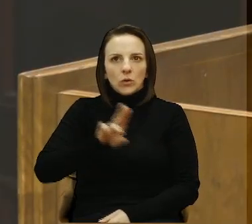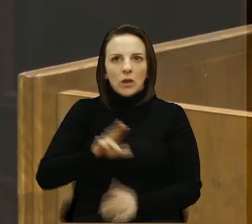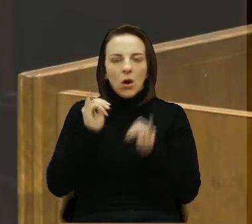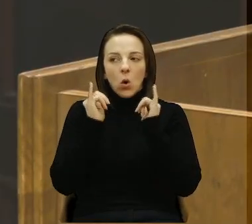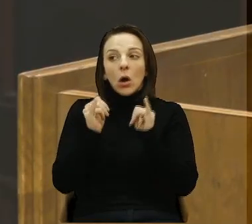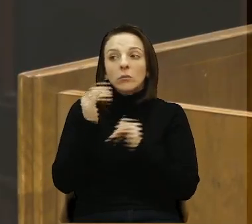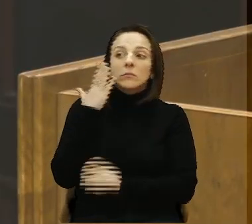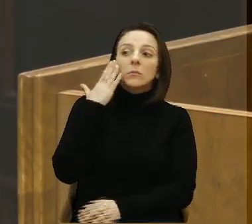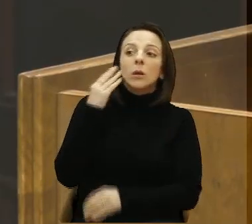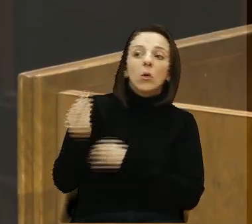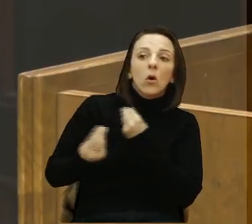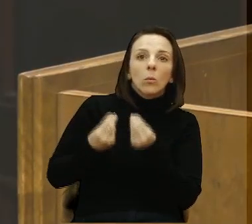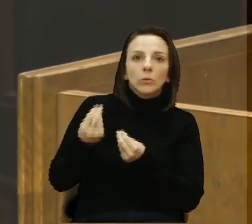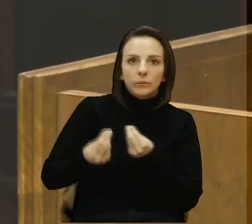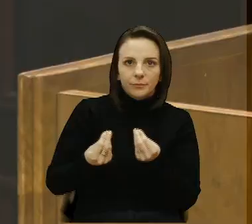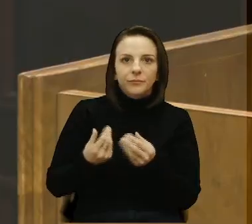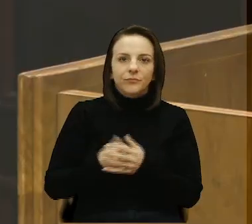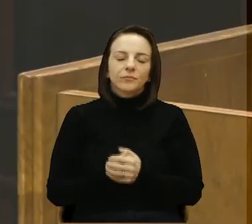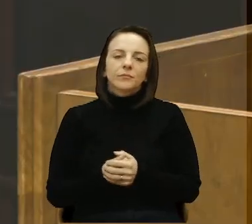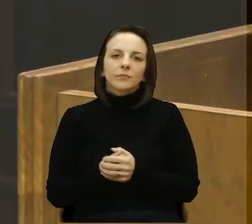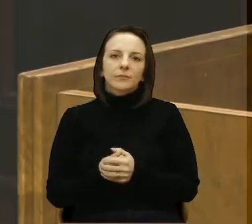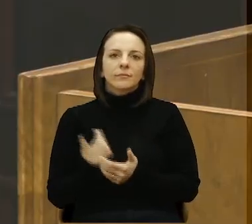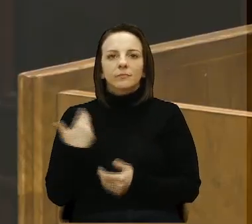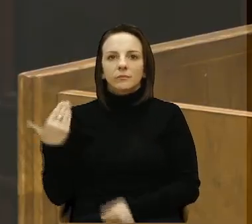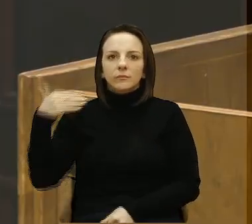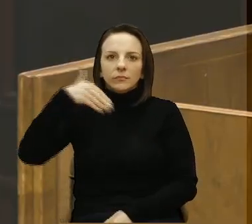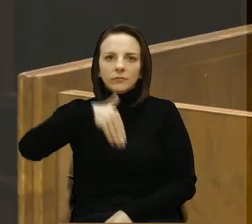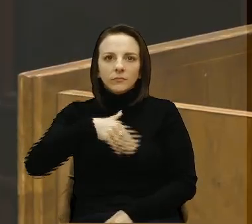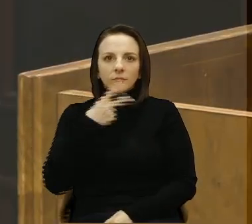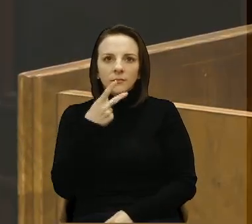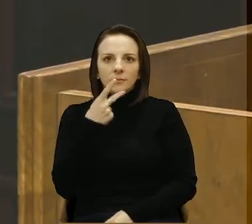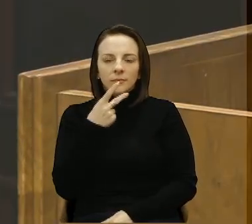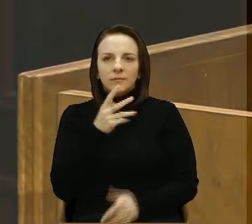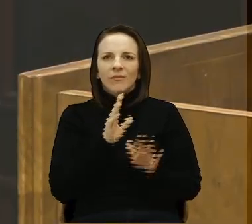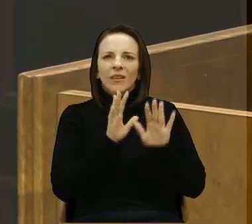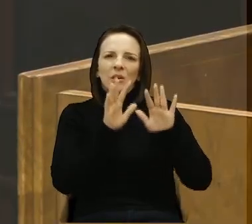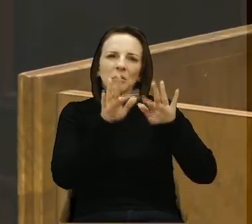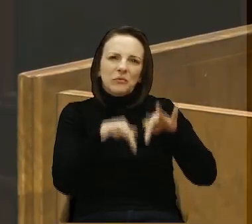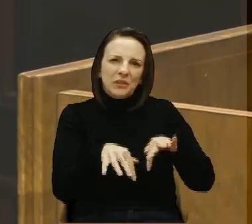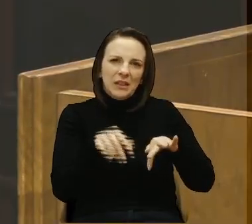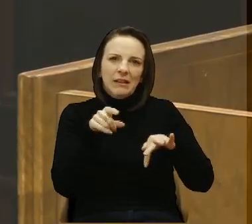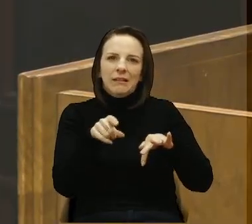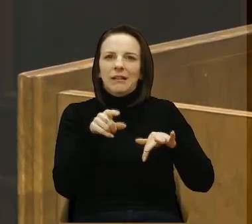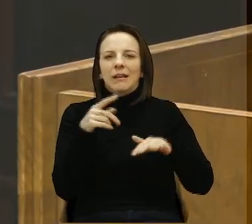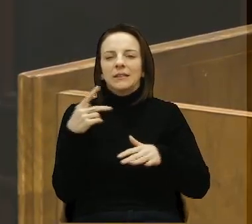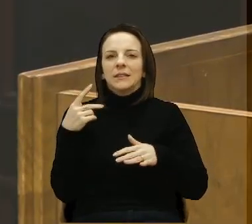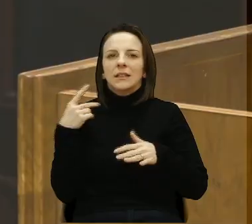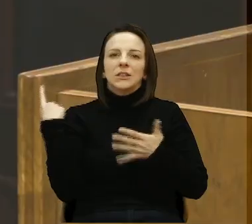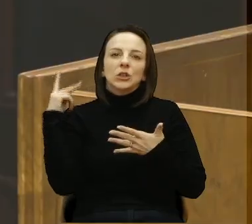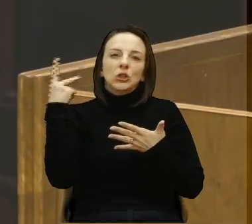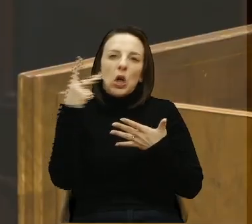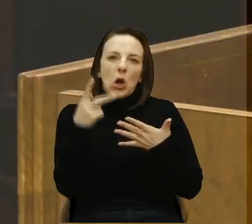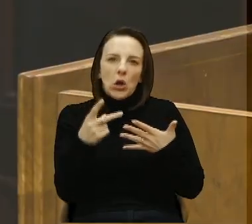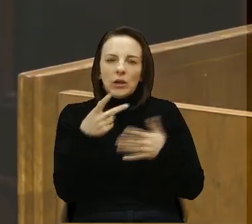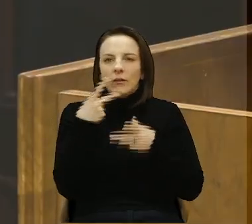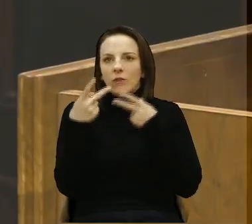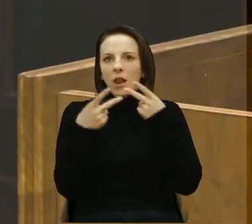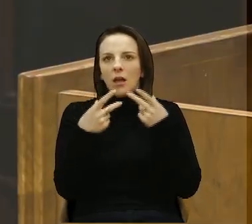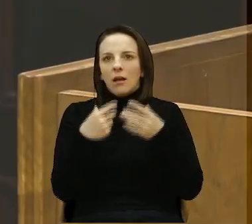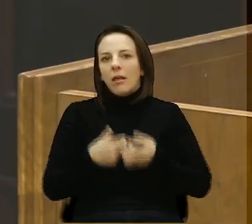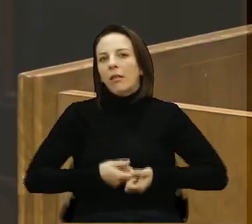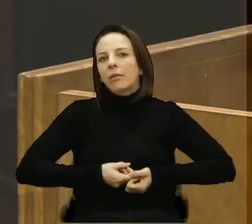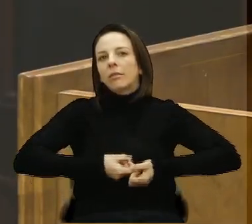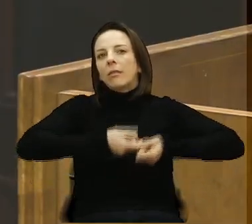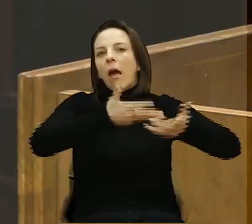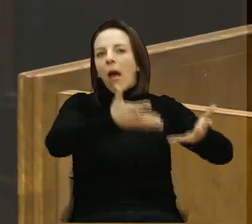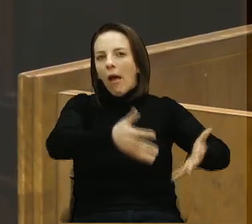diferença. Então eu venho aqui dizer que termine-se essa história e essa falácia de dizer, estão dando dinheiro